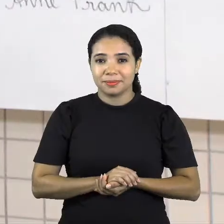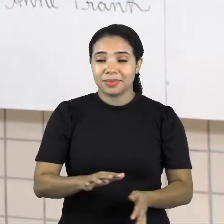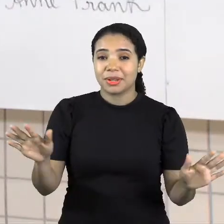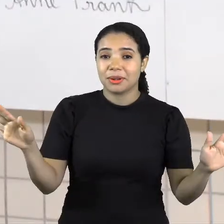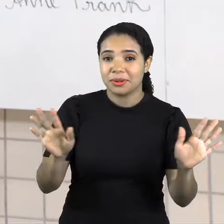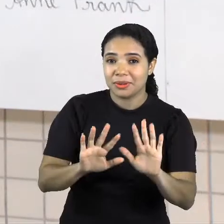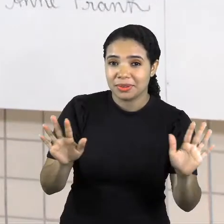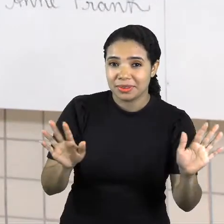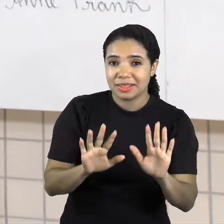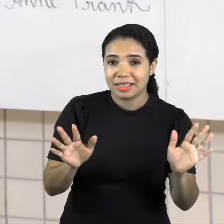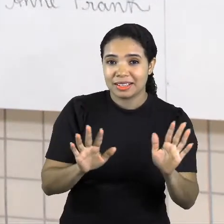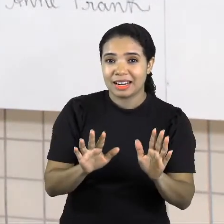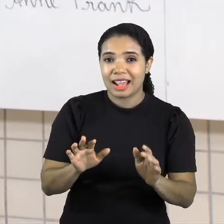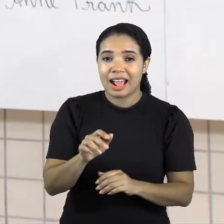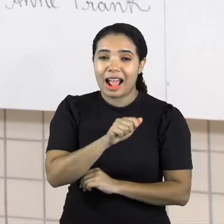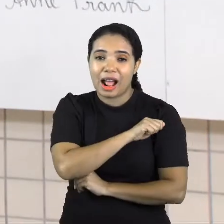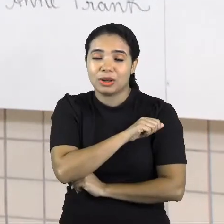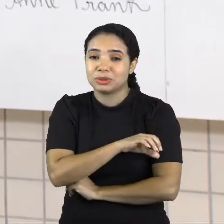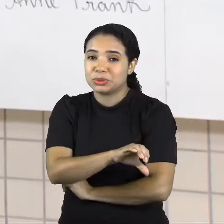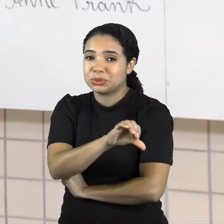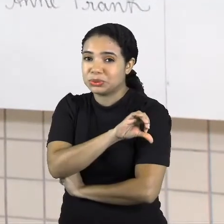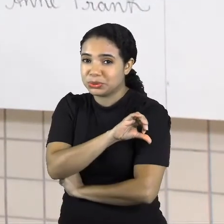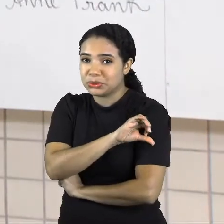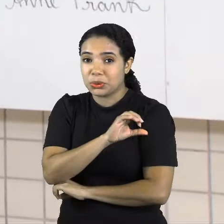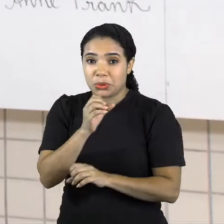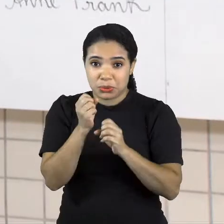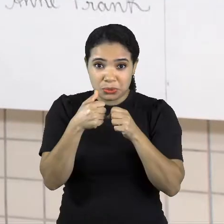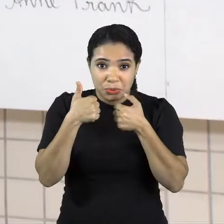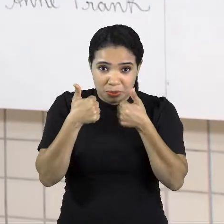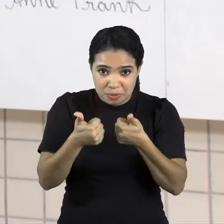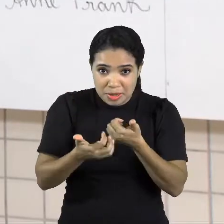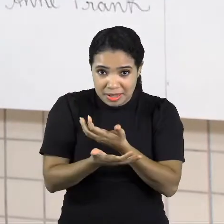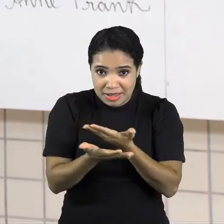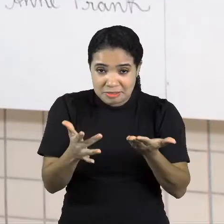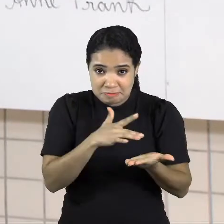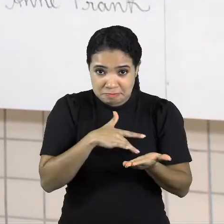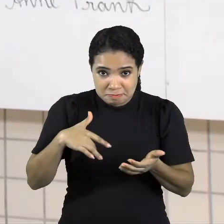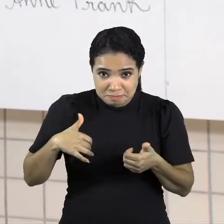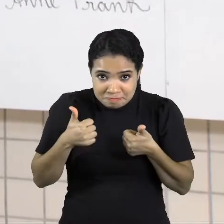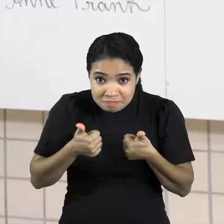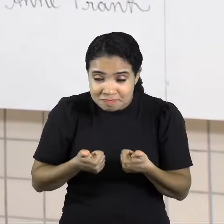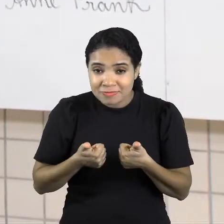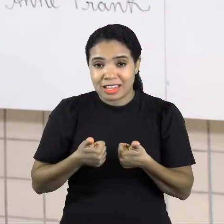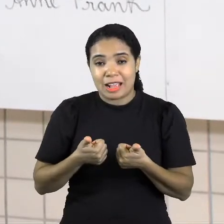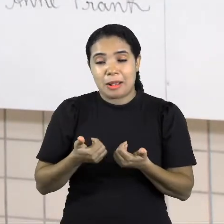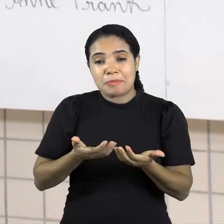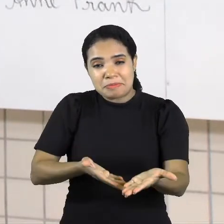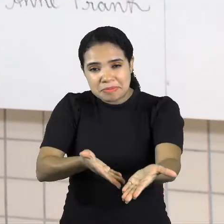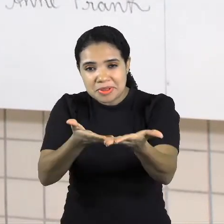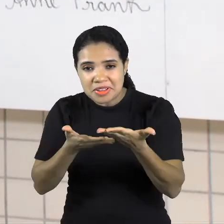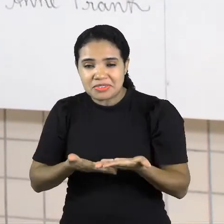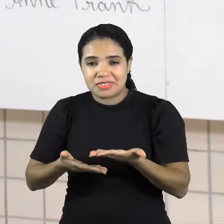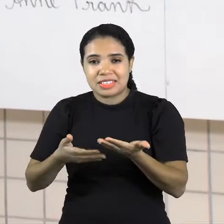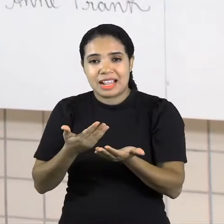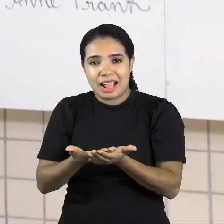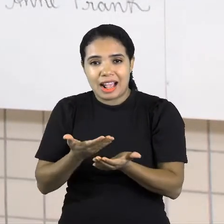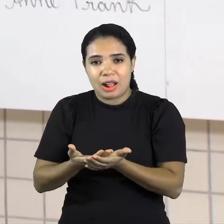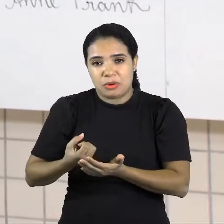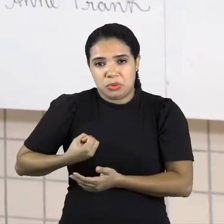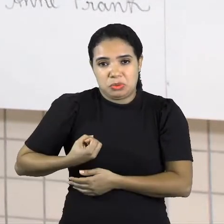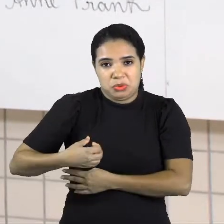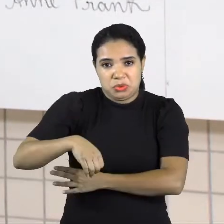Olá, estudantes do nono ano, como vocês estão? Bem-vindos à nossa nona aula de PPT